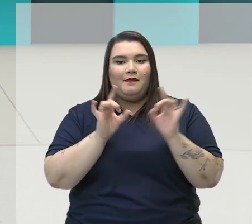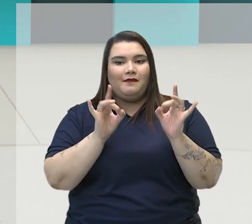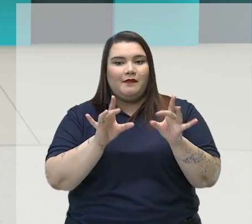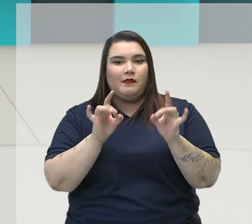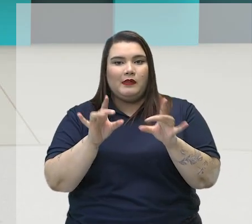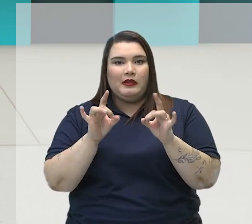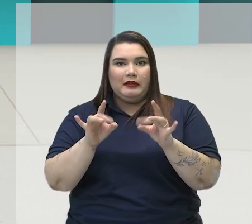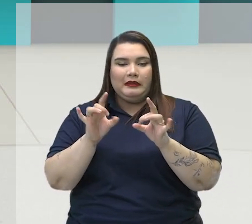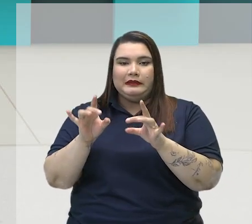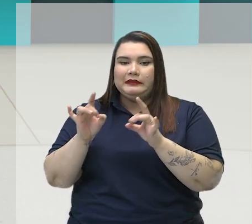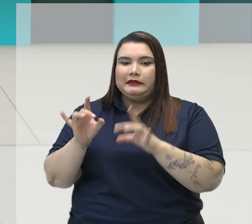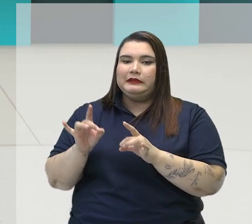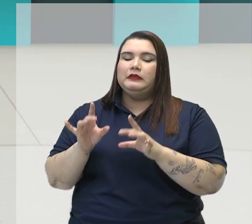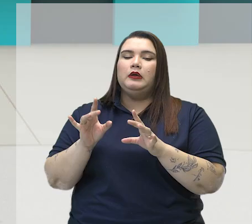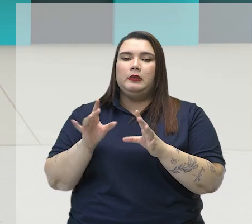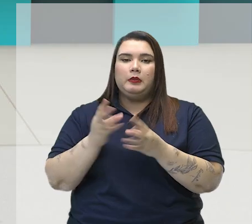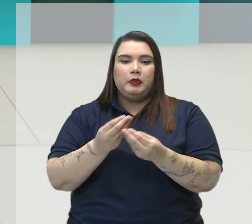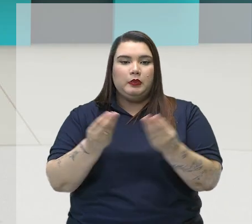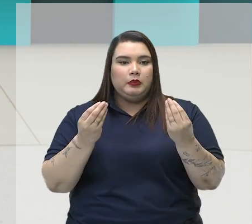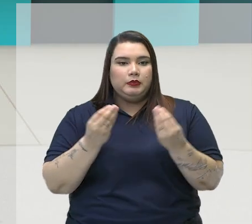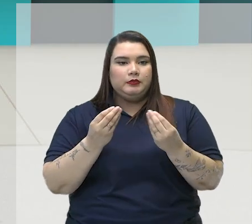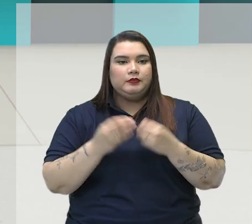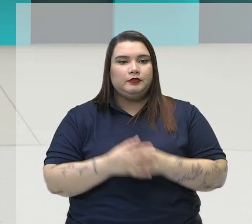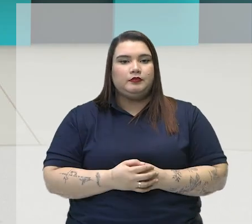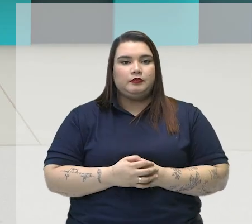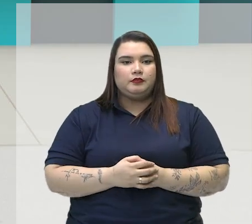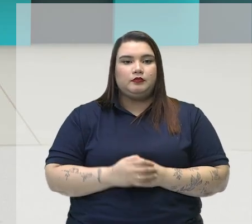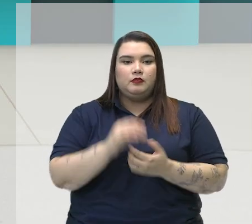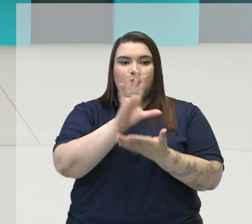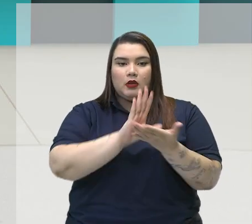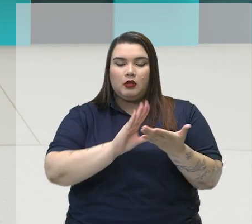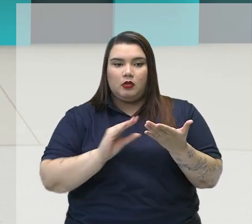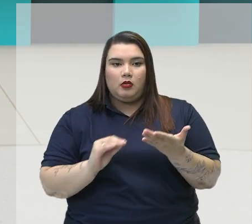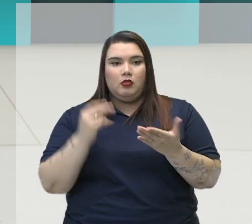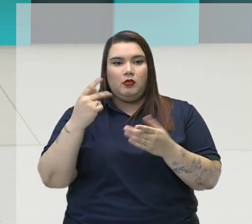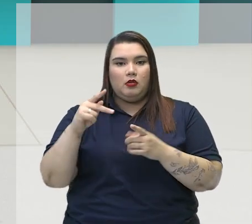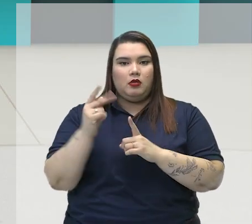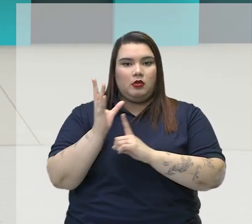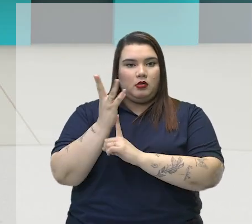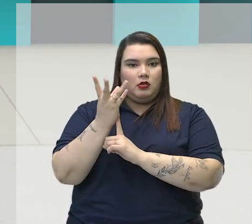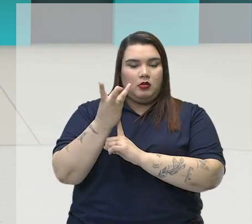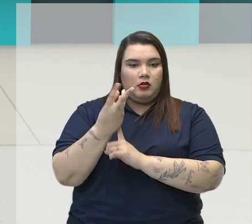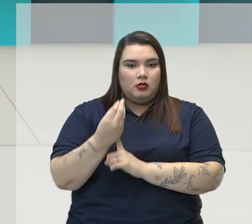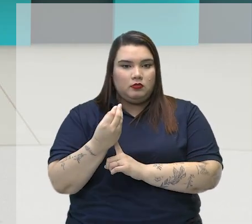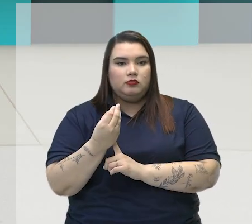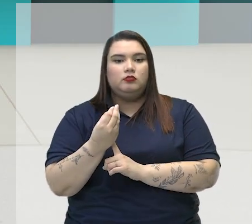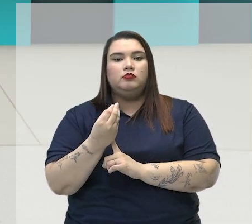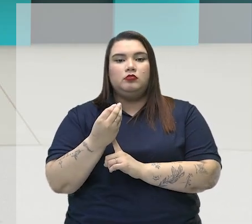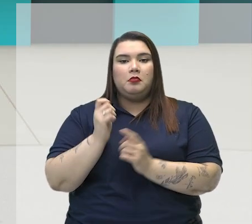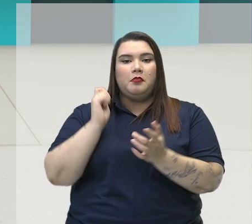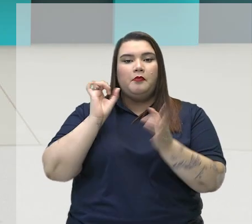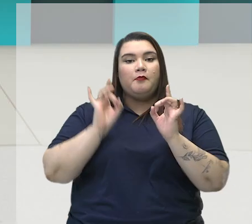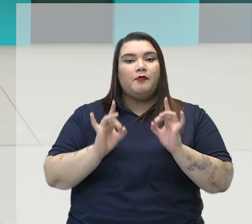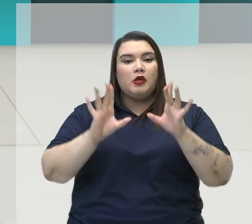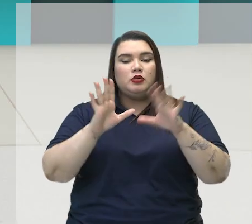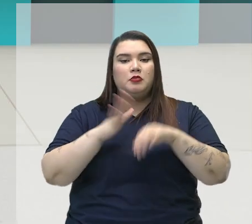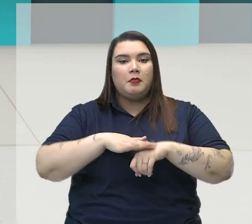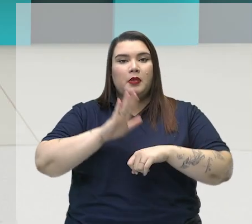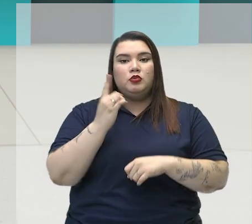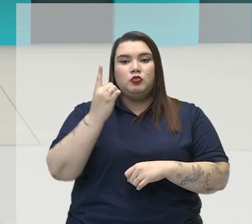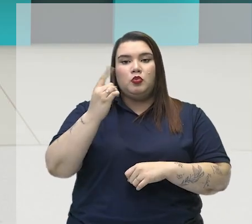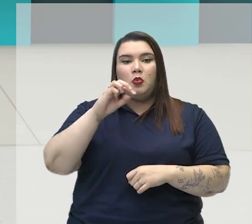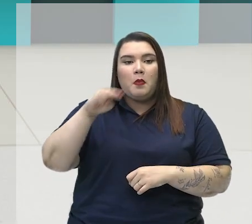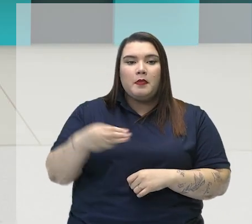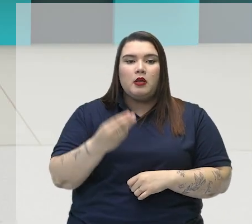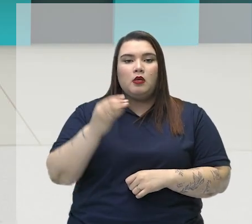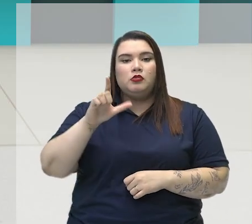à sua comercialização extrema. Bem, a cópia, A Menina com Balão, foi leiloada por mais de 1